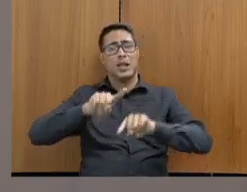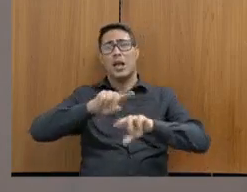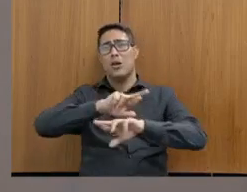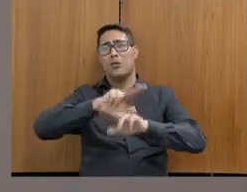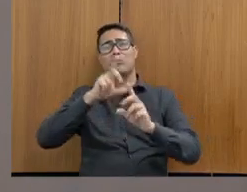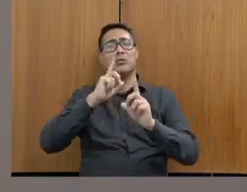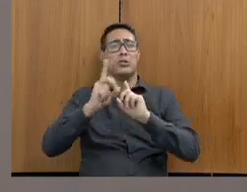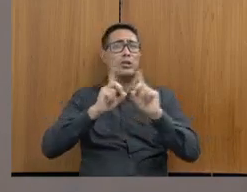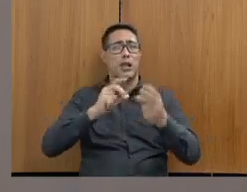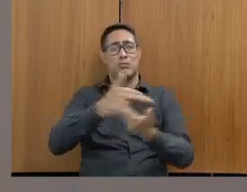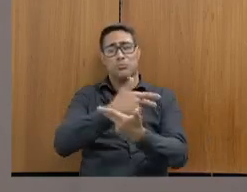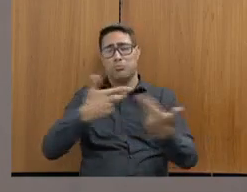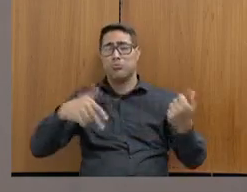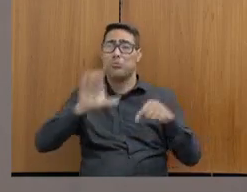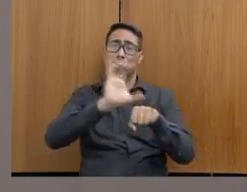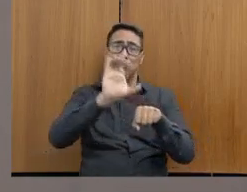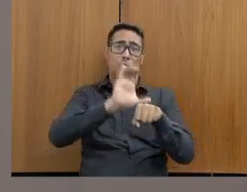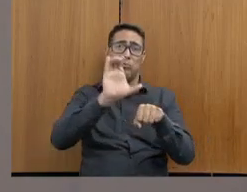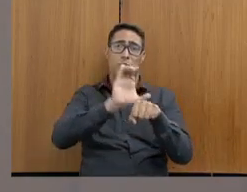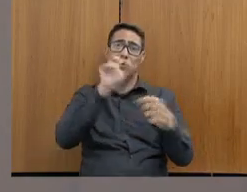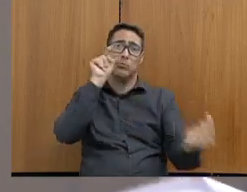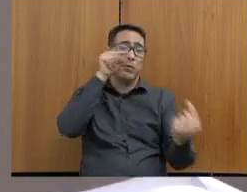concursos específicos